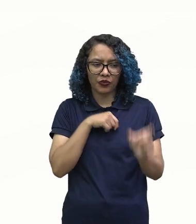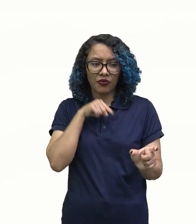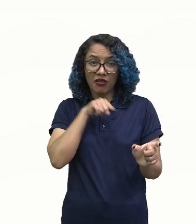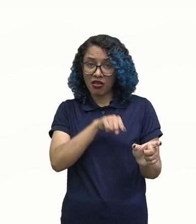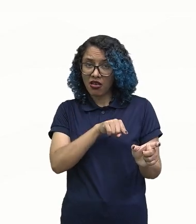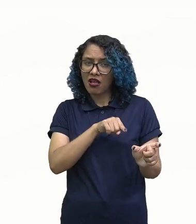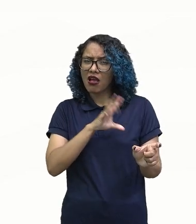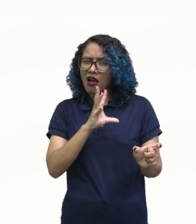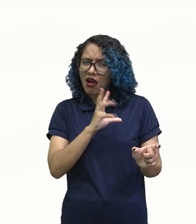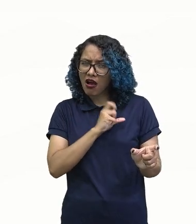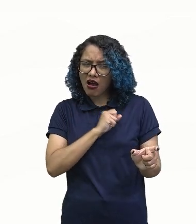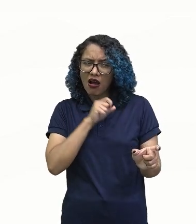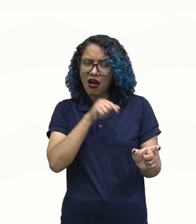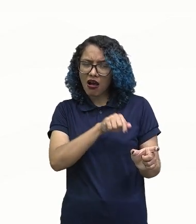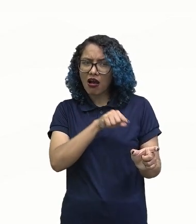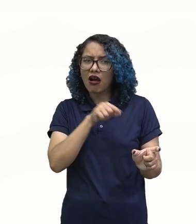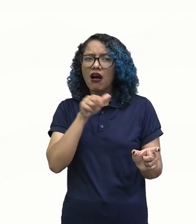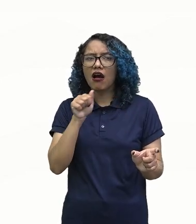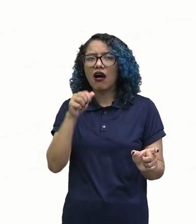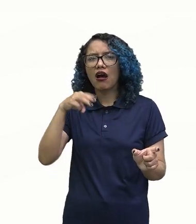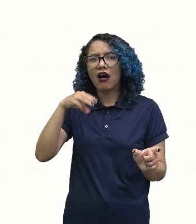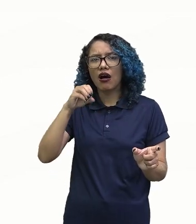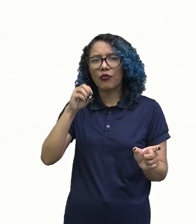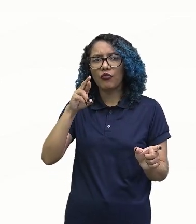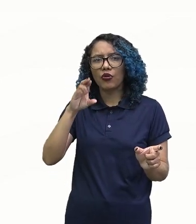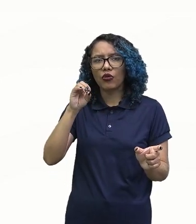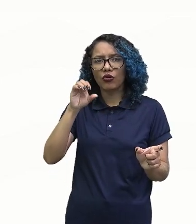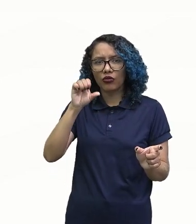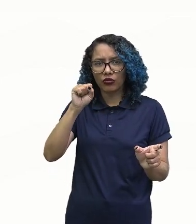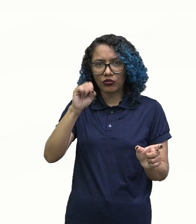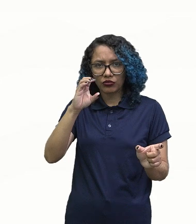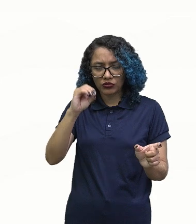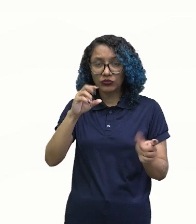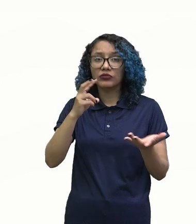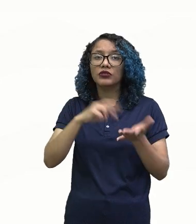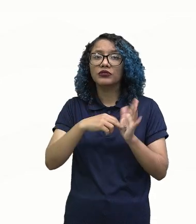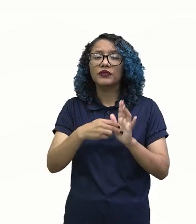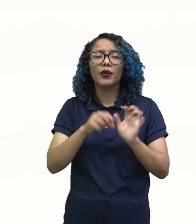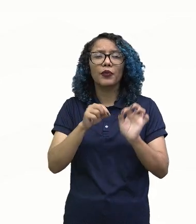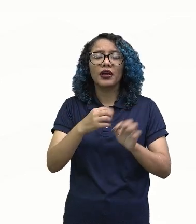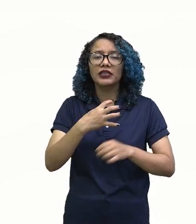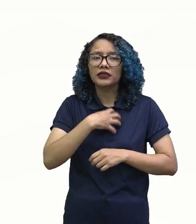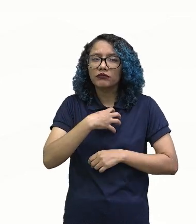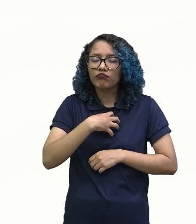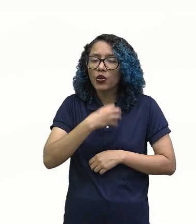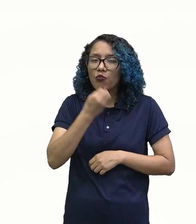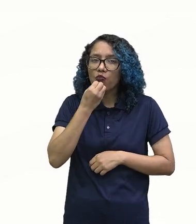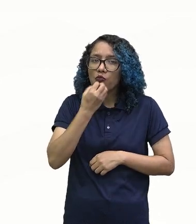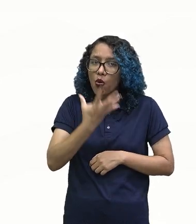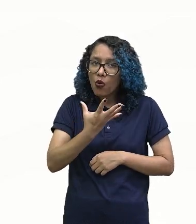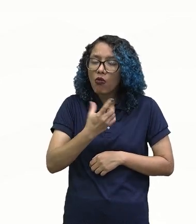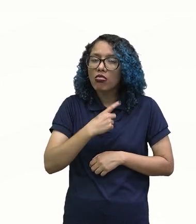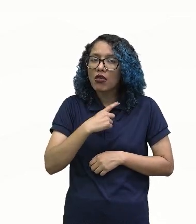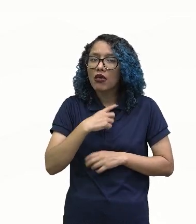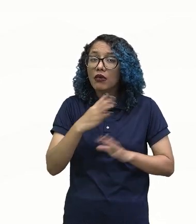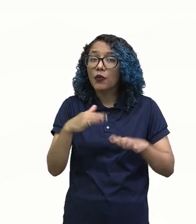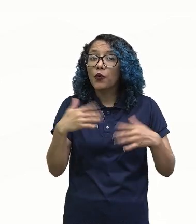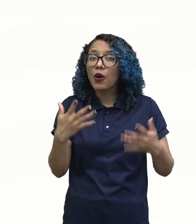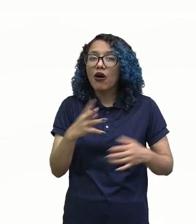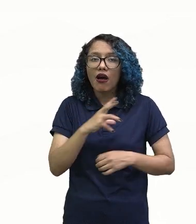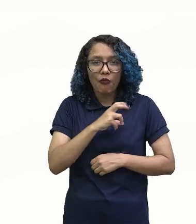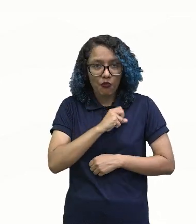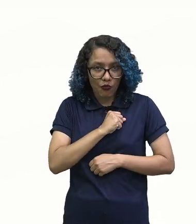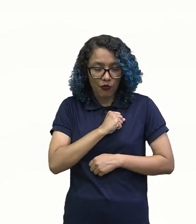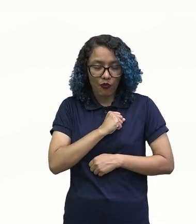amoroso, então você vai estar dizendo que aquela pessoa tem bons sentimentos, tem um sentimento muito bom que é o amor.